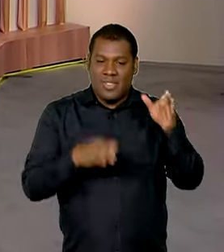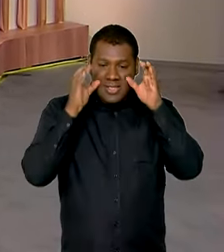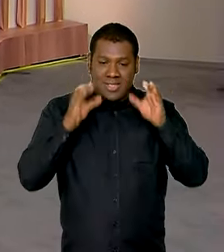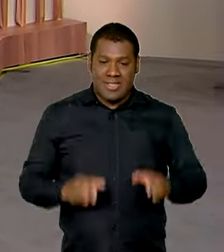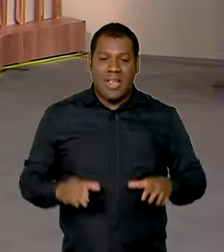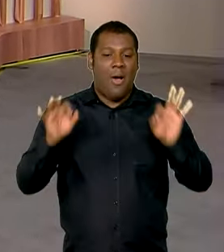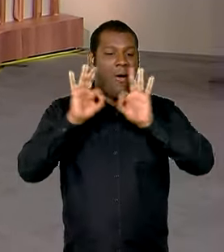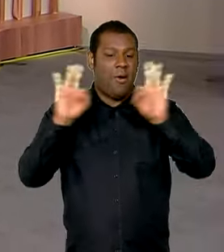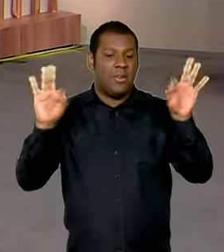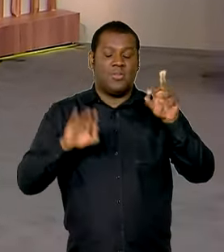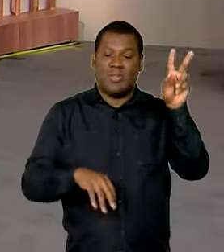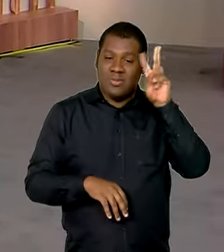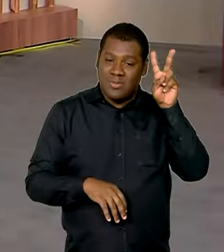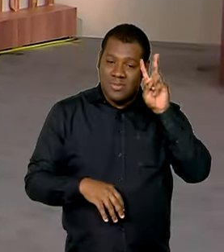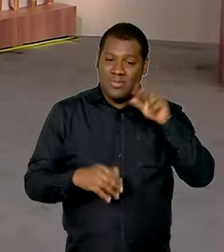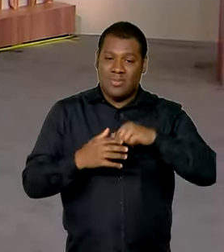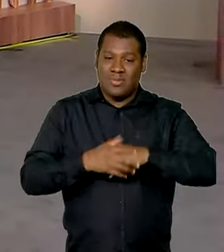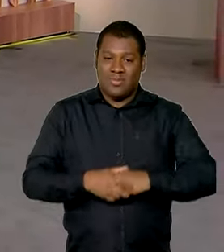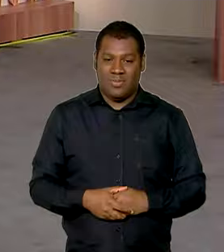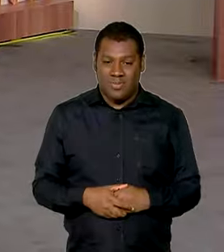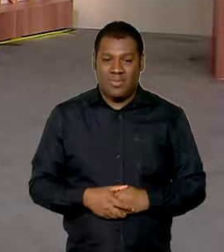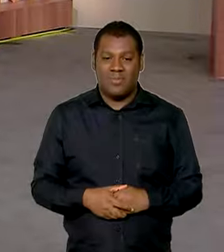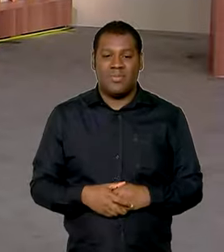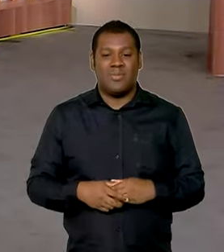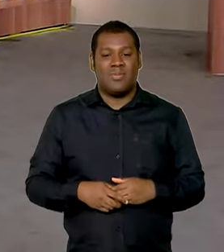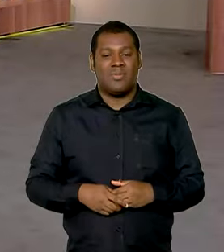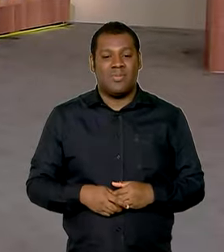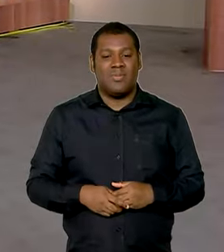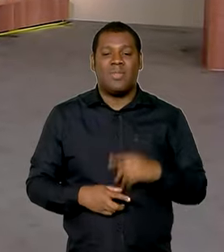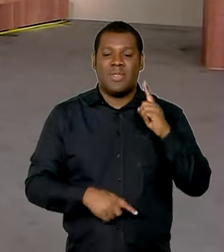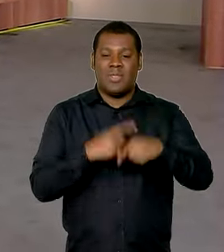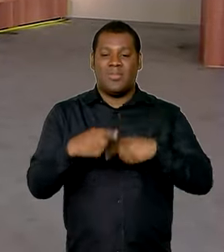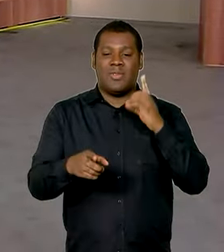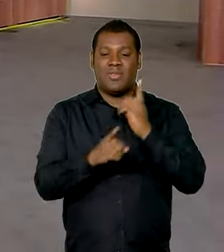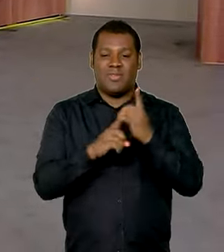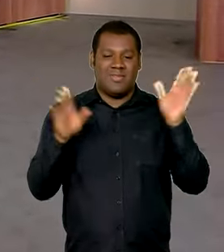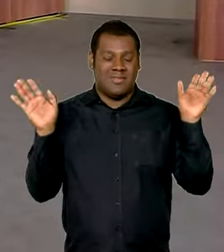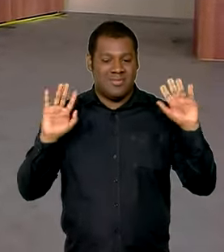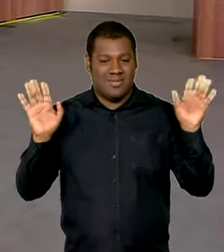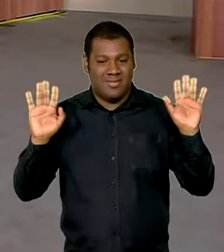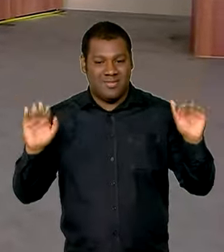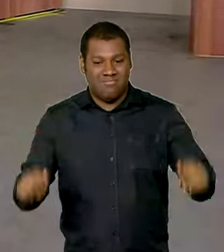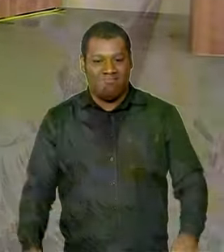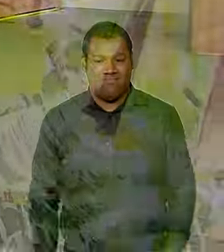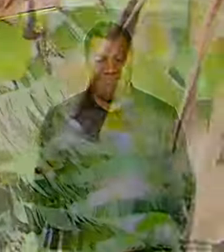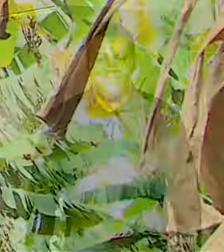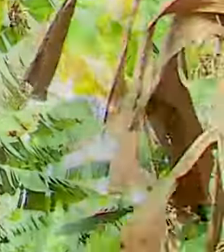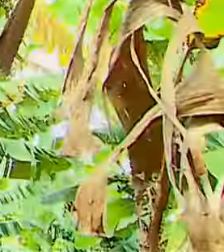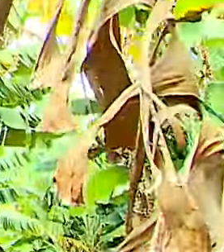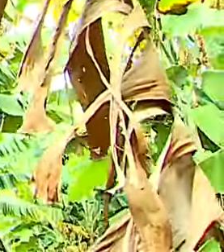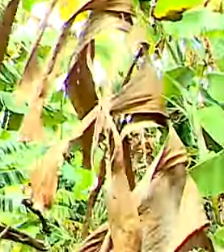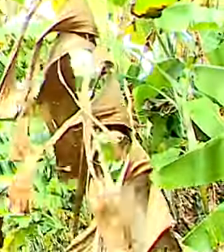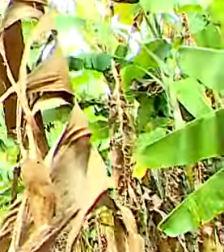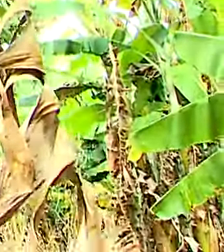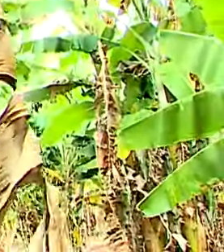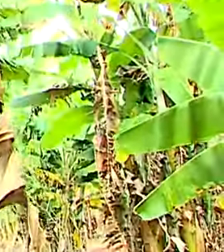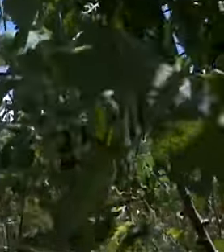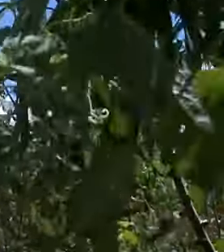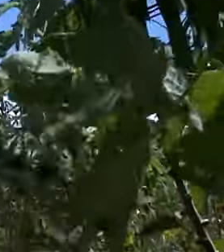uma ótima segunda-feira um excelente início de semana e até a próxima tchau Tchau Tchau